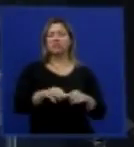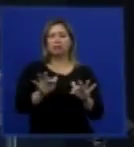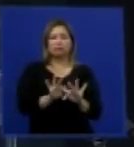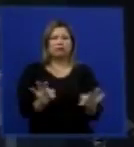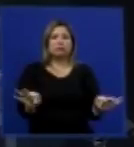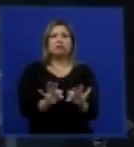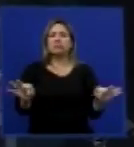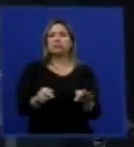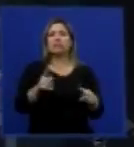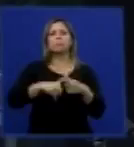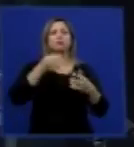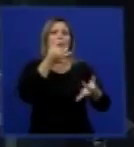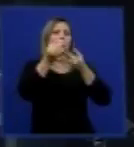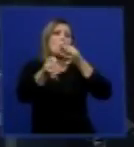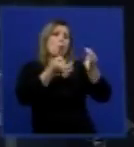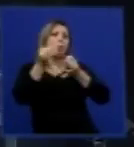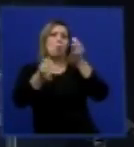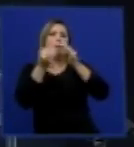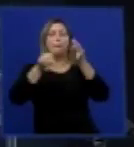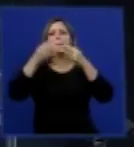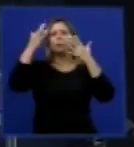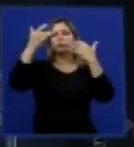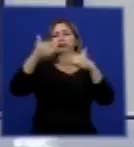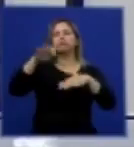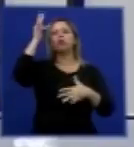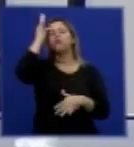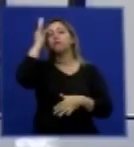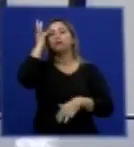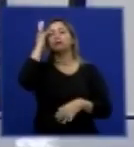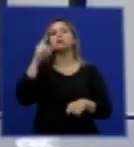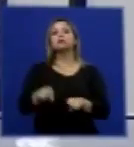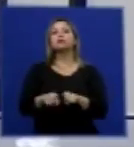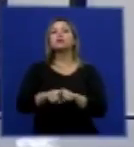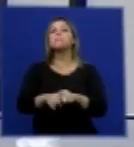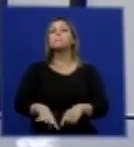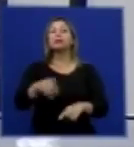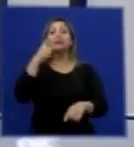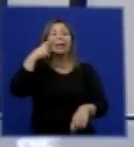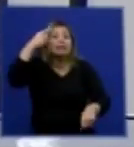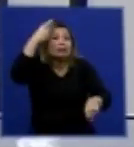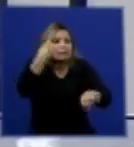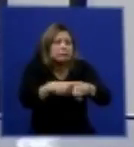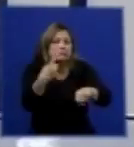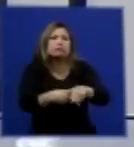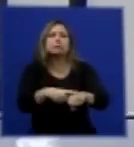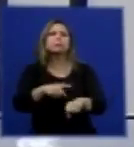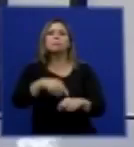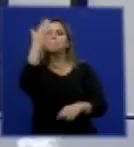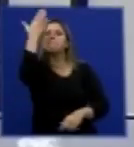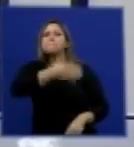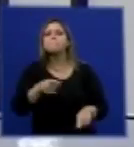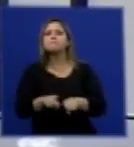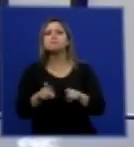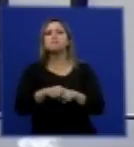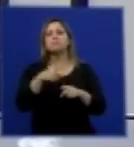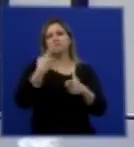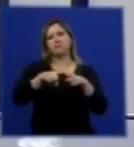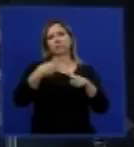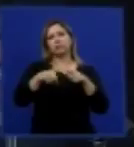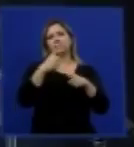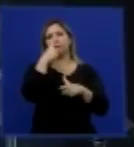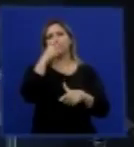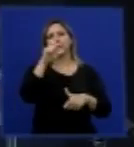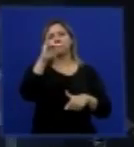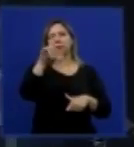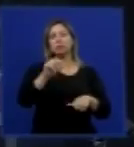argumentações filosóficas conceituais Mas vislumbrando o problema lá onde ele acontece desde a casa das pessoas até